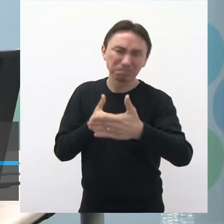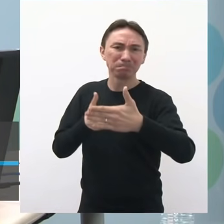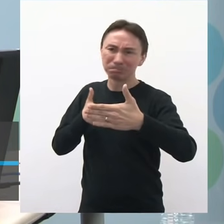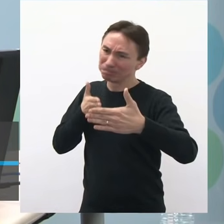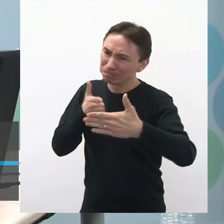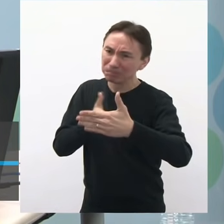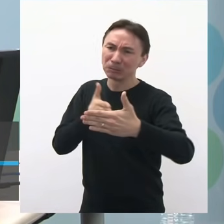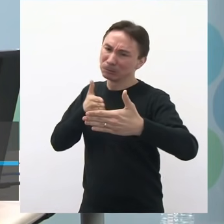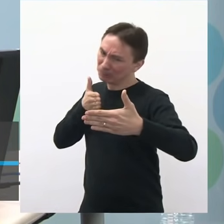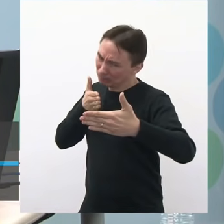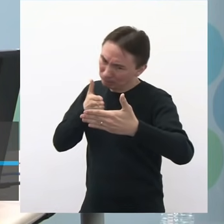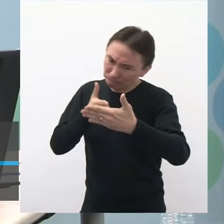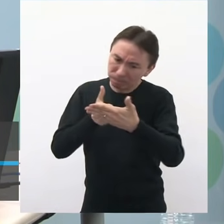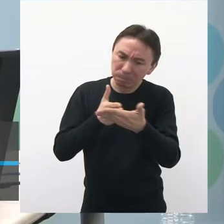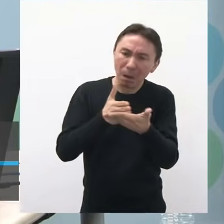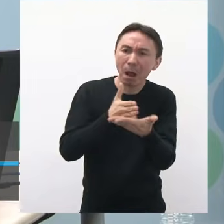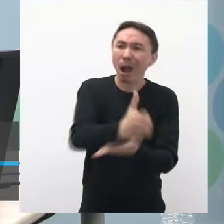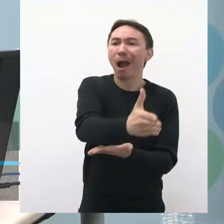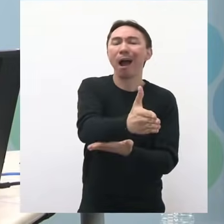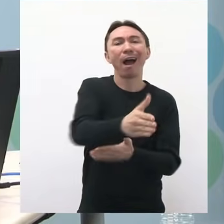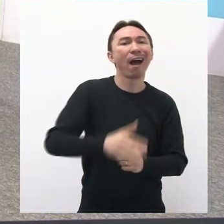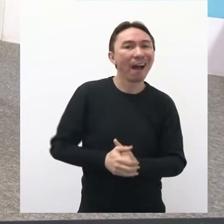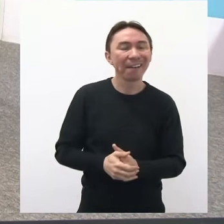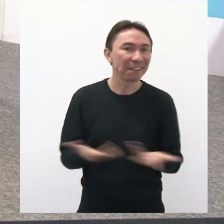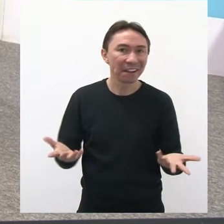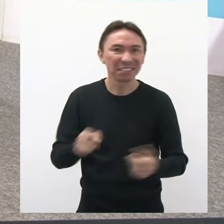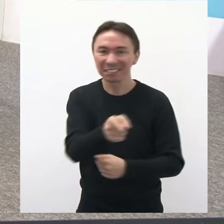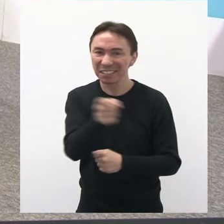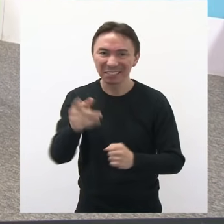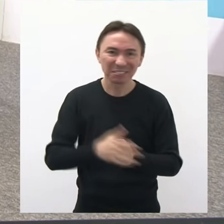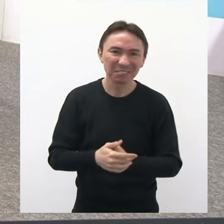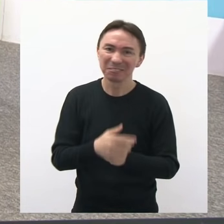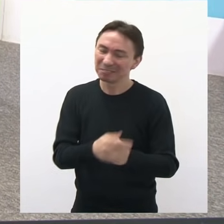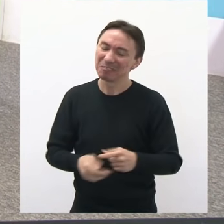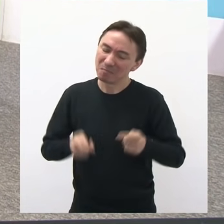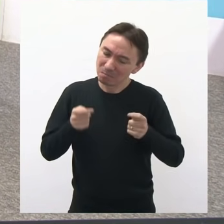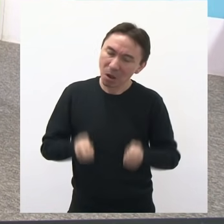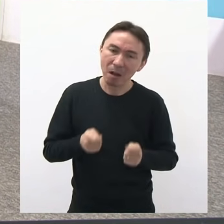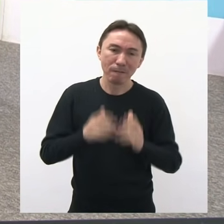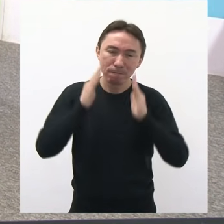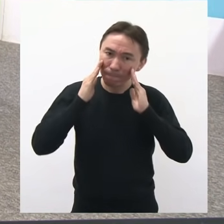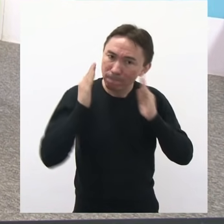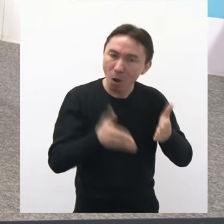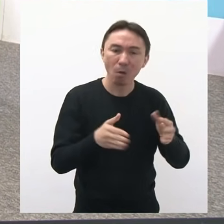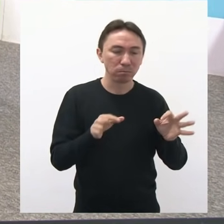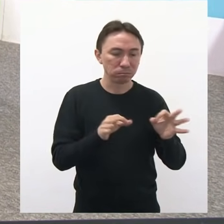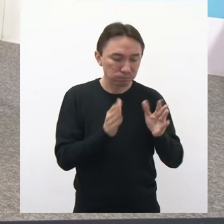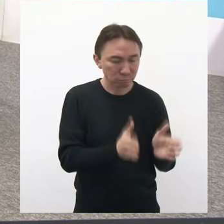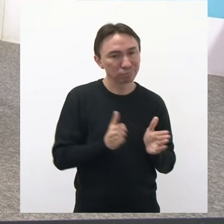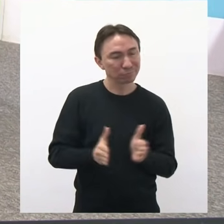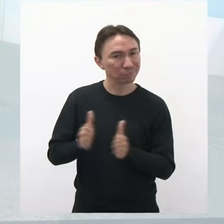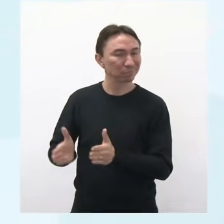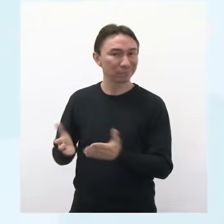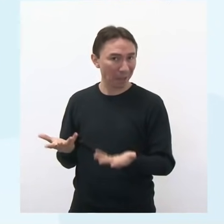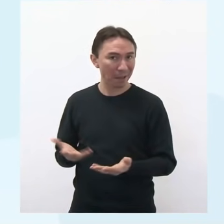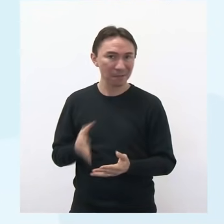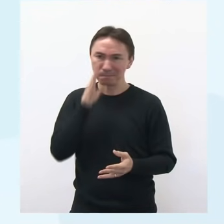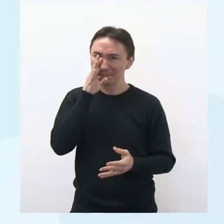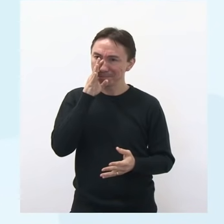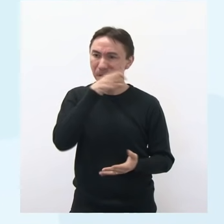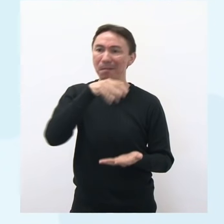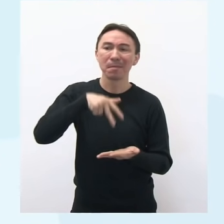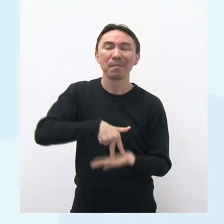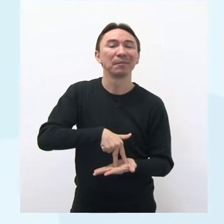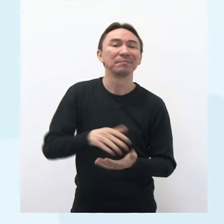organização, com foco, com determinação, não é? Isso mesmo, as competências socioemocionais. E agora nós teremos uma pergunta aí pra gente já começar